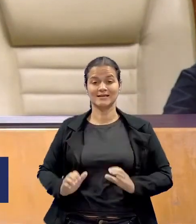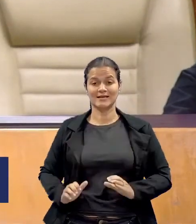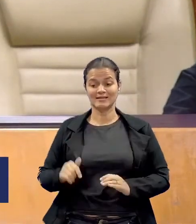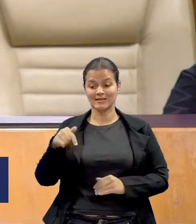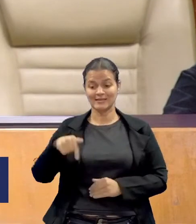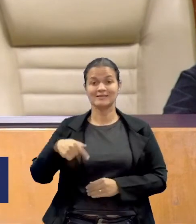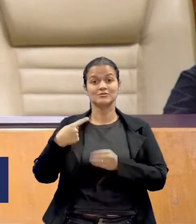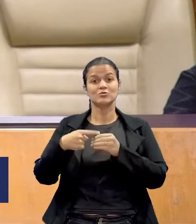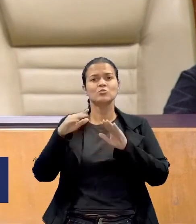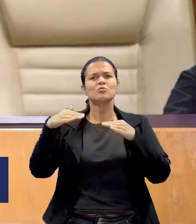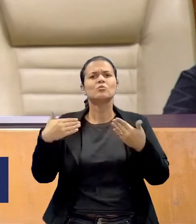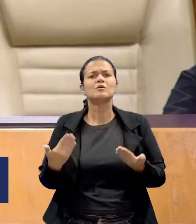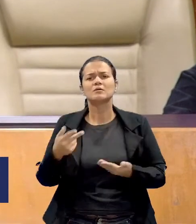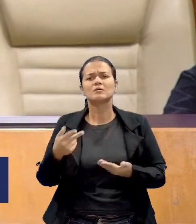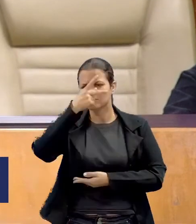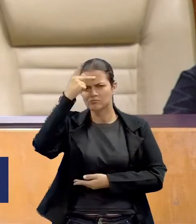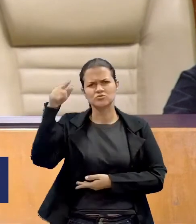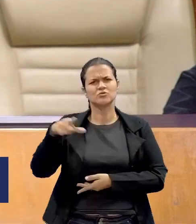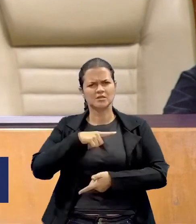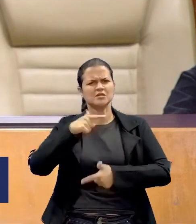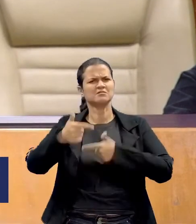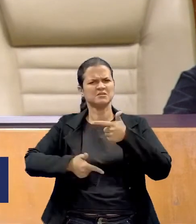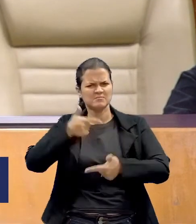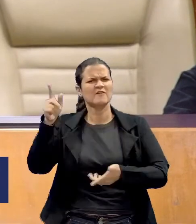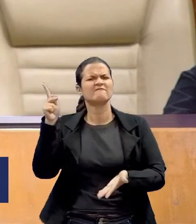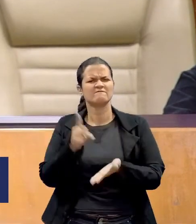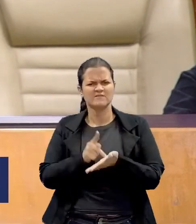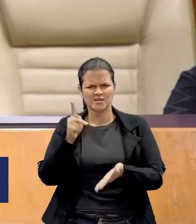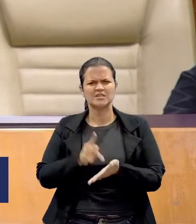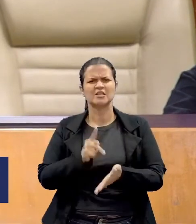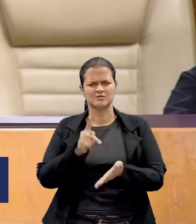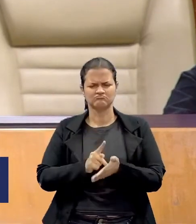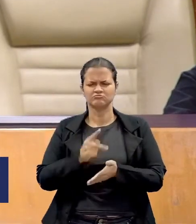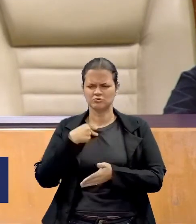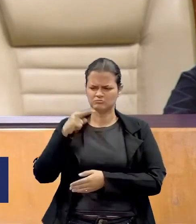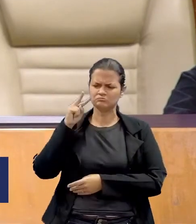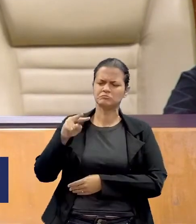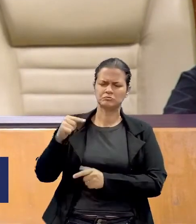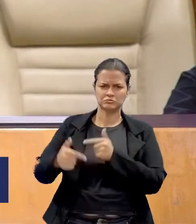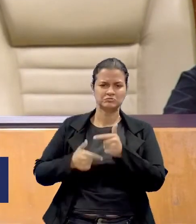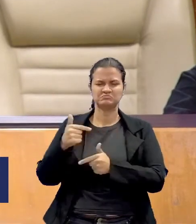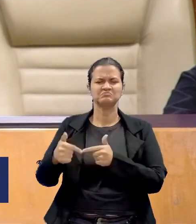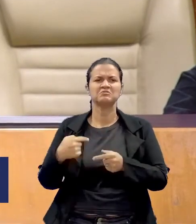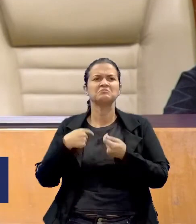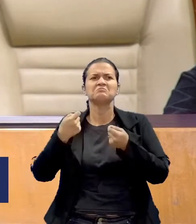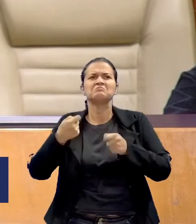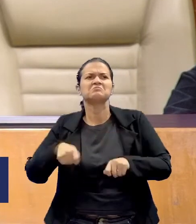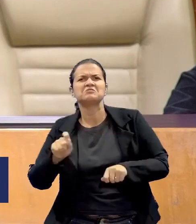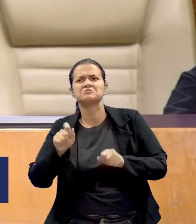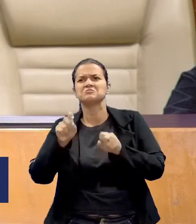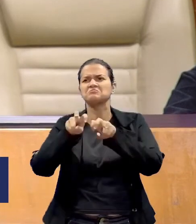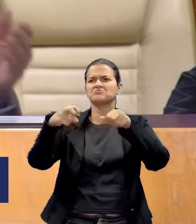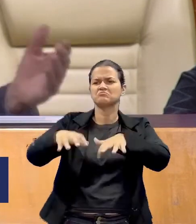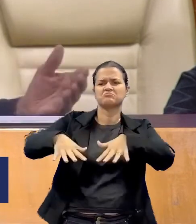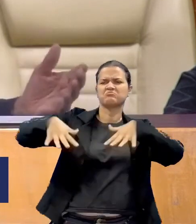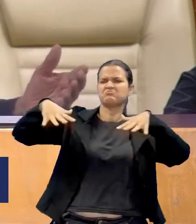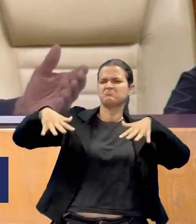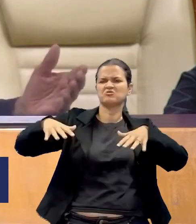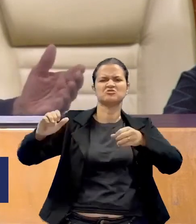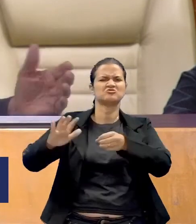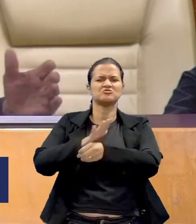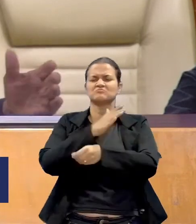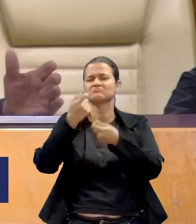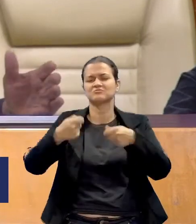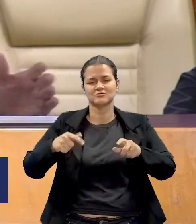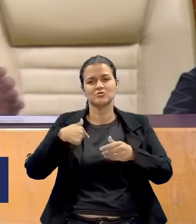cidade quando tem folha de serviço prestada e mérito. Eu não faço questão de galeria cheia. Quero agradecer o Joãozinho